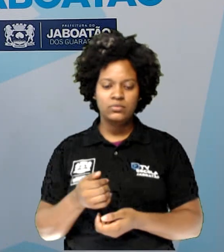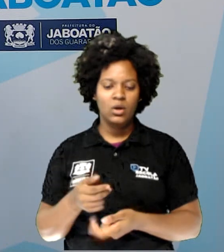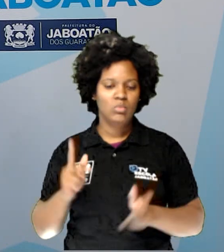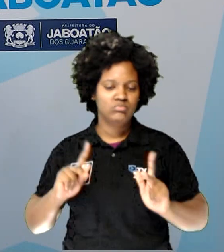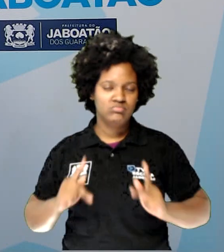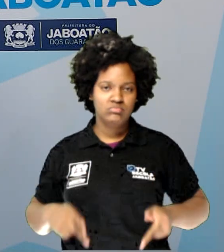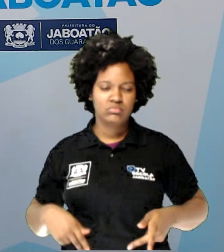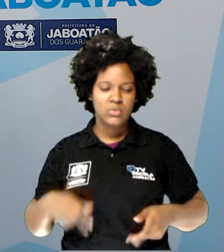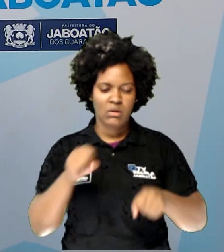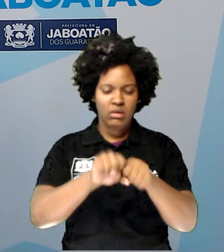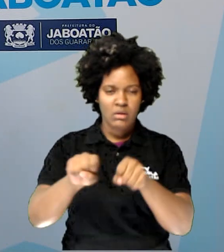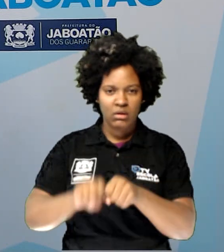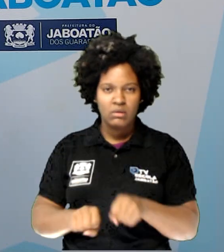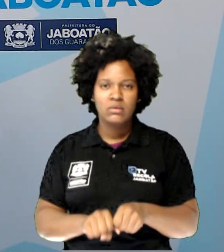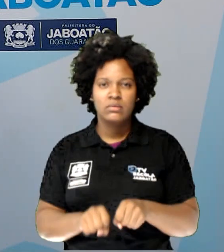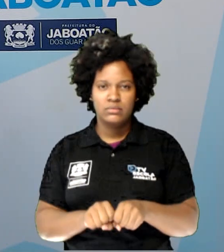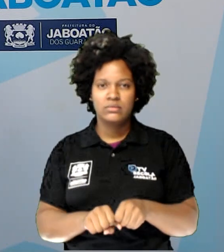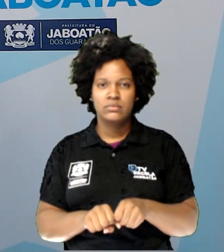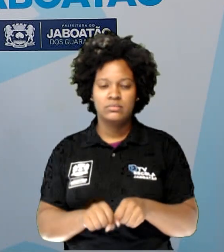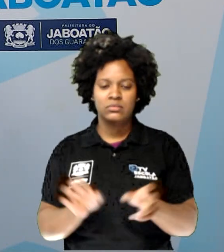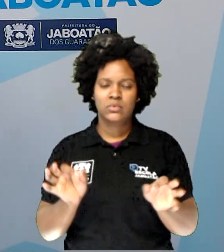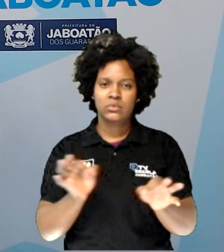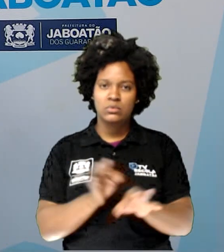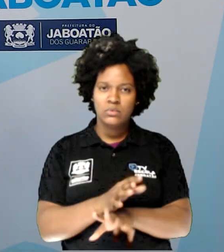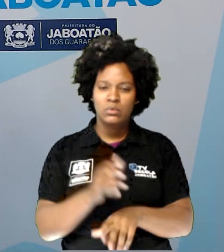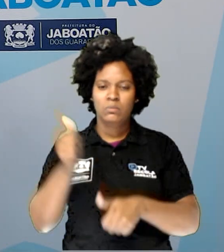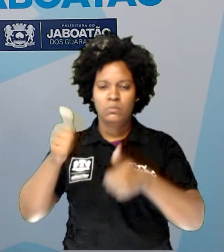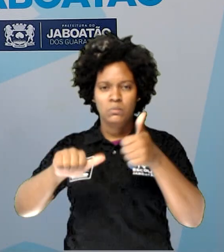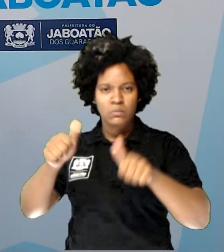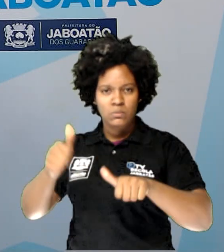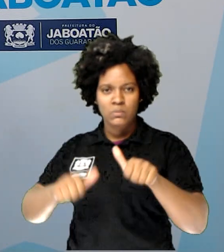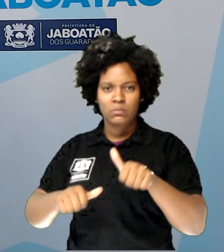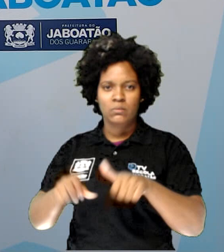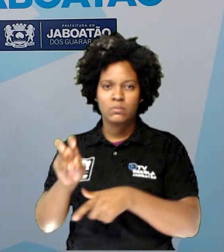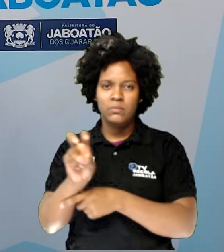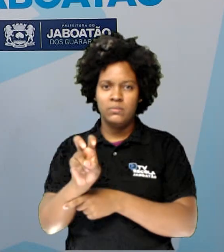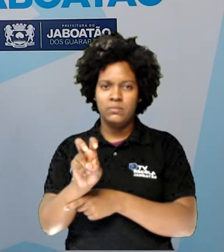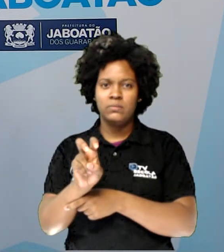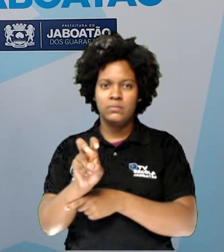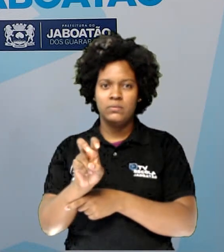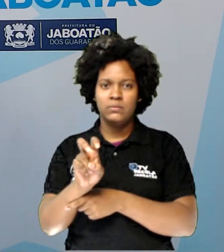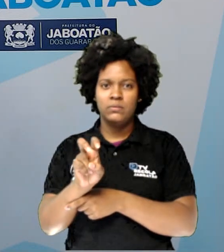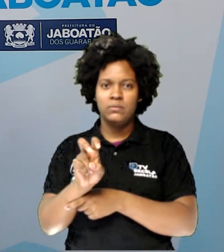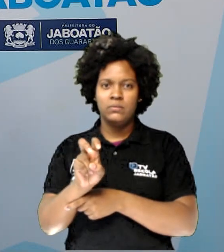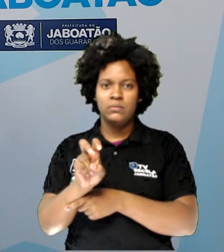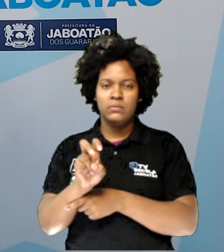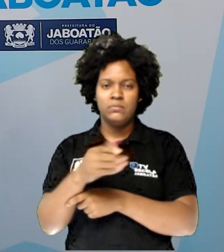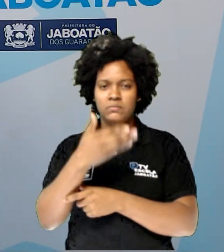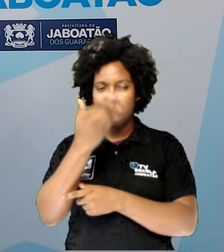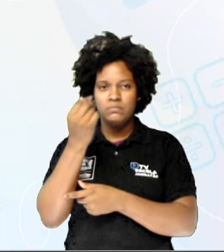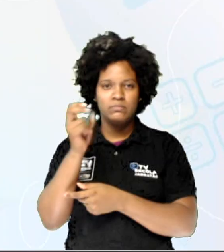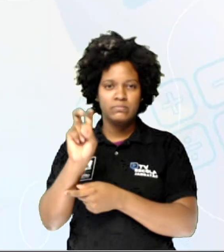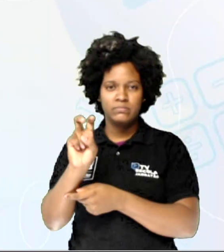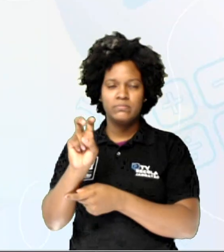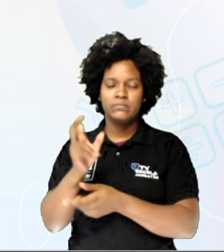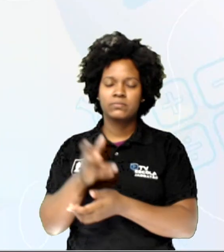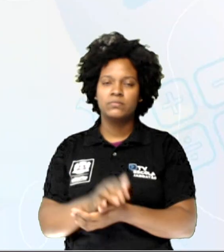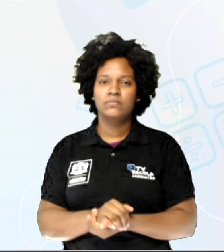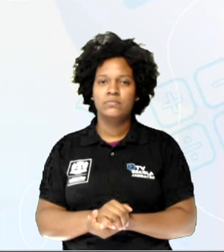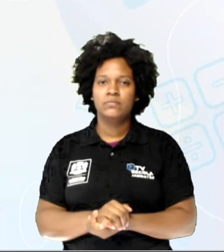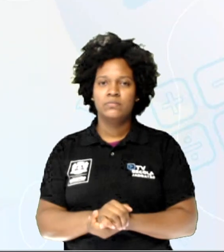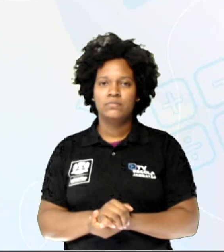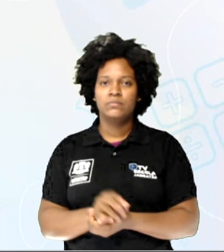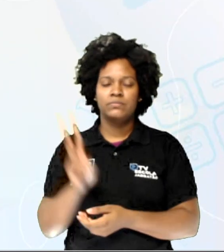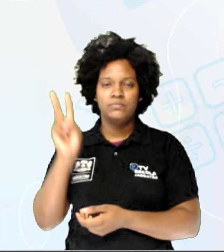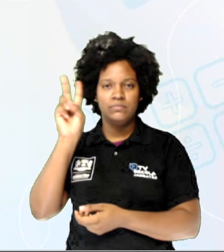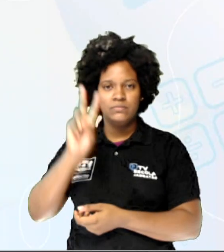árvores. Portanto, para a gente fechar, vamos analisar o último item, que é o 5, que ele nem estava na tela anterior, mas é da questão, tá, gente? Olha só